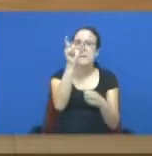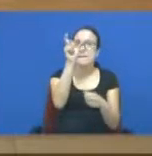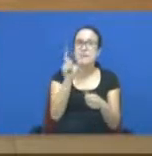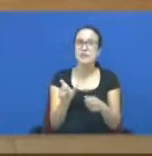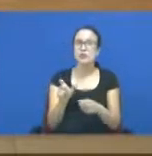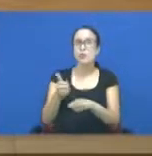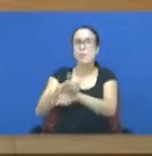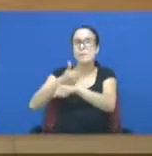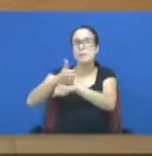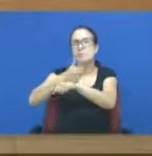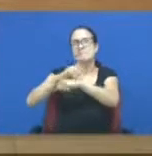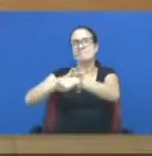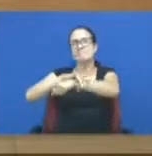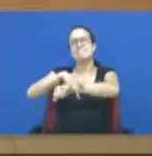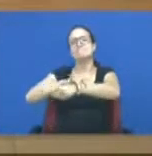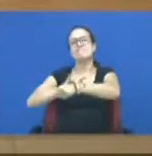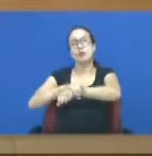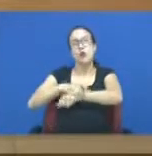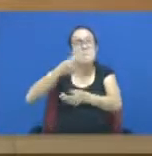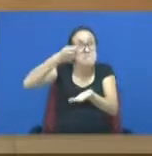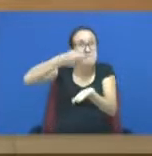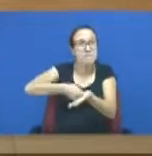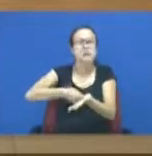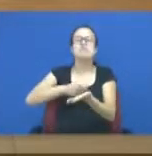outras providências.